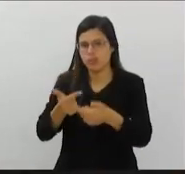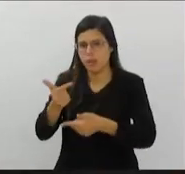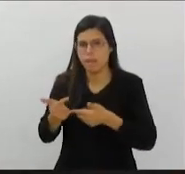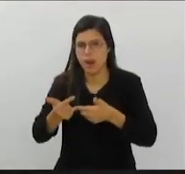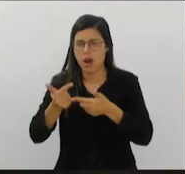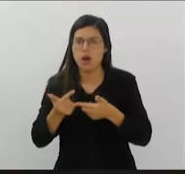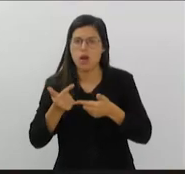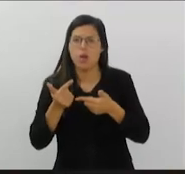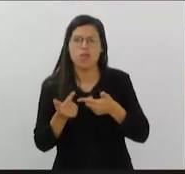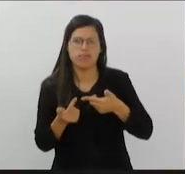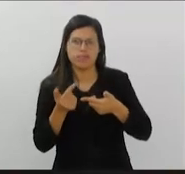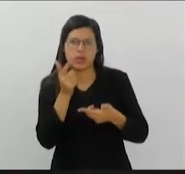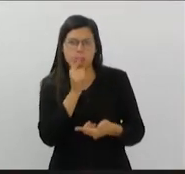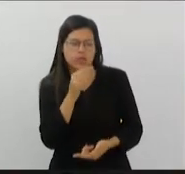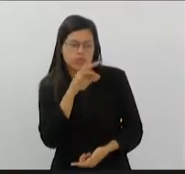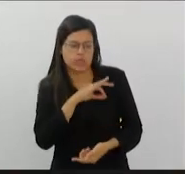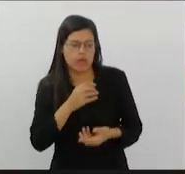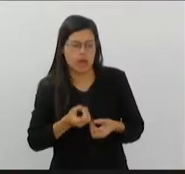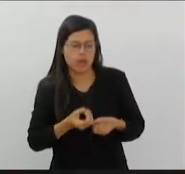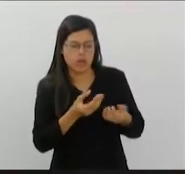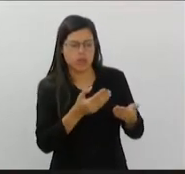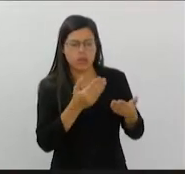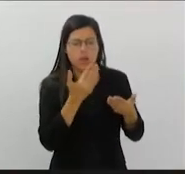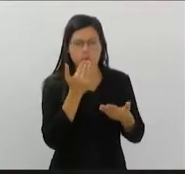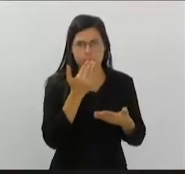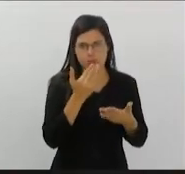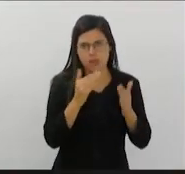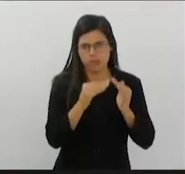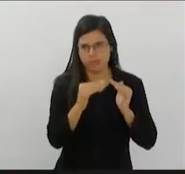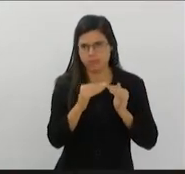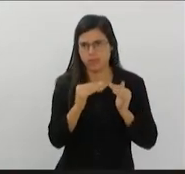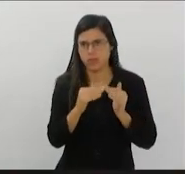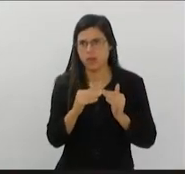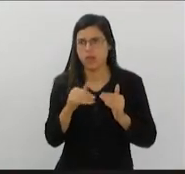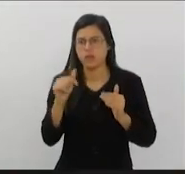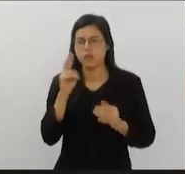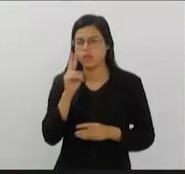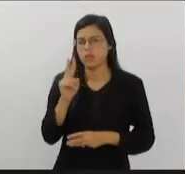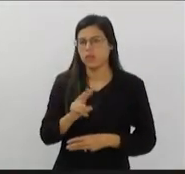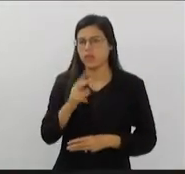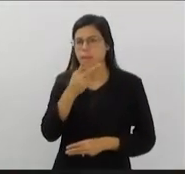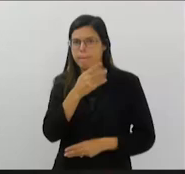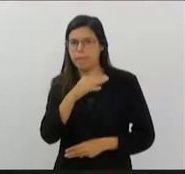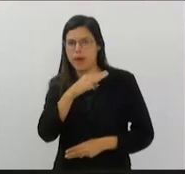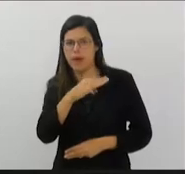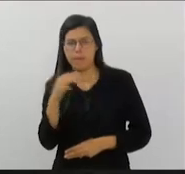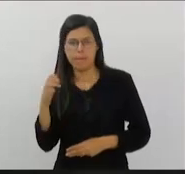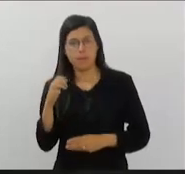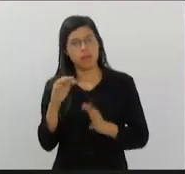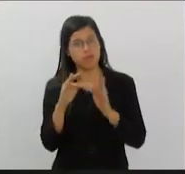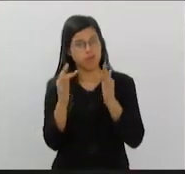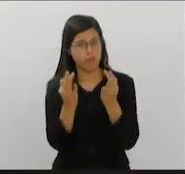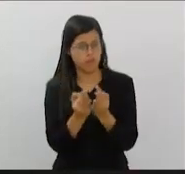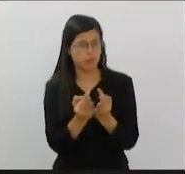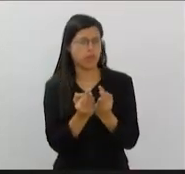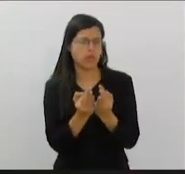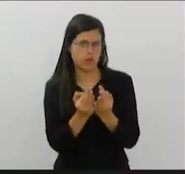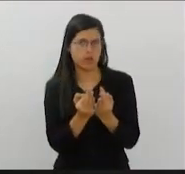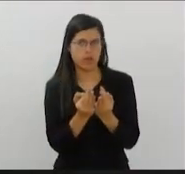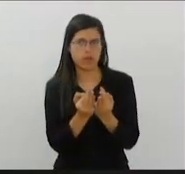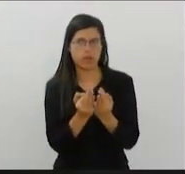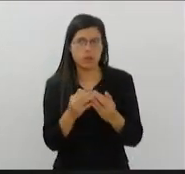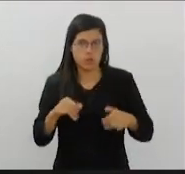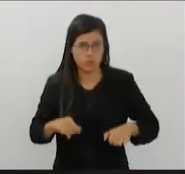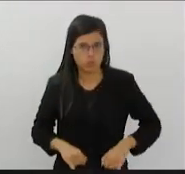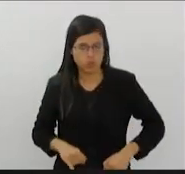dessa forma que a fome ela afeta a nossa juventude. Quando a gente vê nossa mãe, nosso pai, nossos familiares, nossos entes queridos